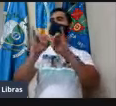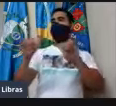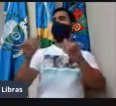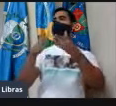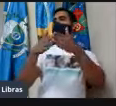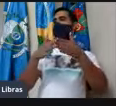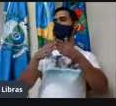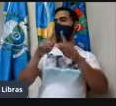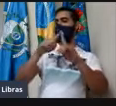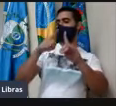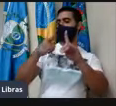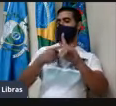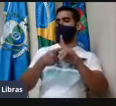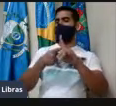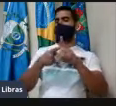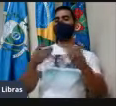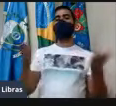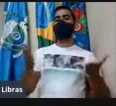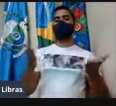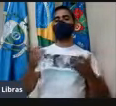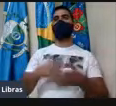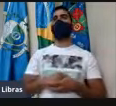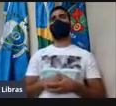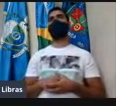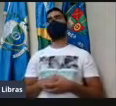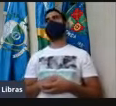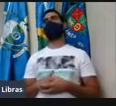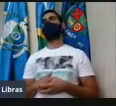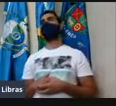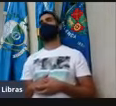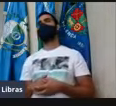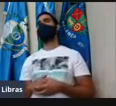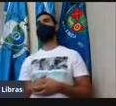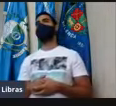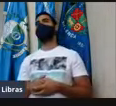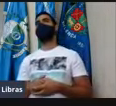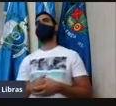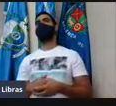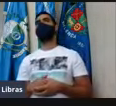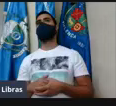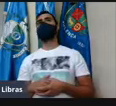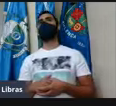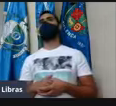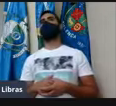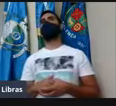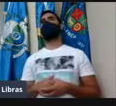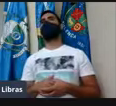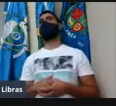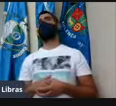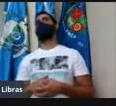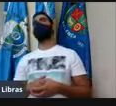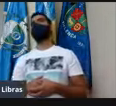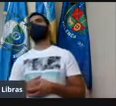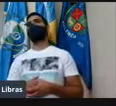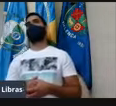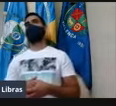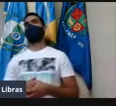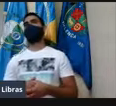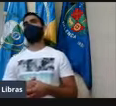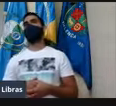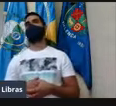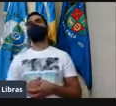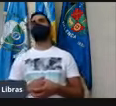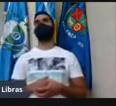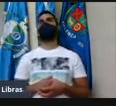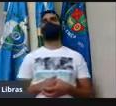de licença maternidade a partir do dia de hoje. Deixando a temperatura mais amena, eu passo para o vereador Marcelo de Santa Isabel.